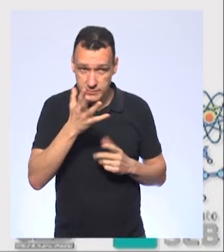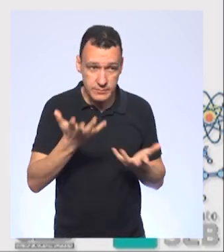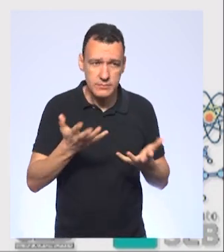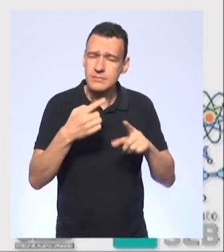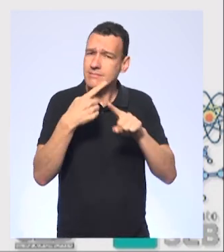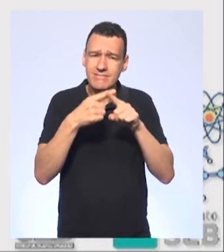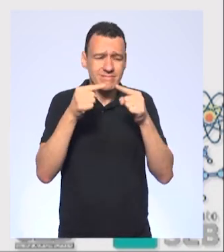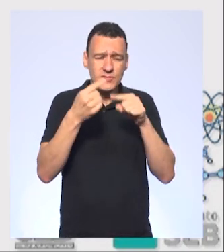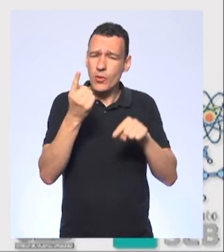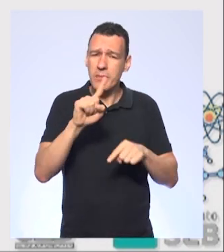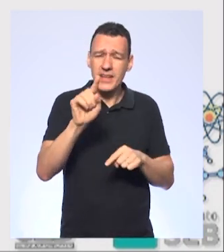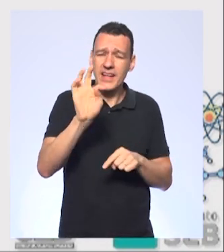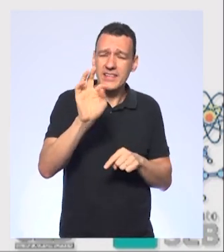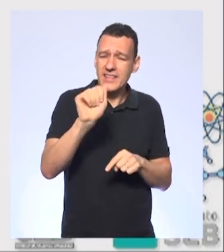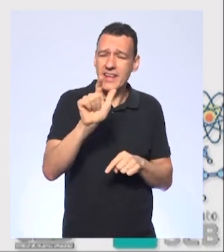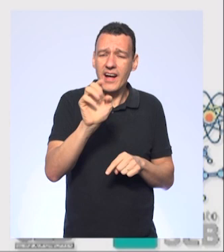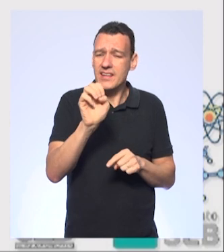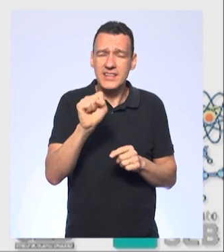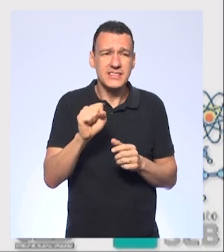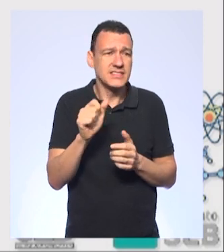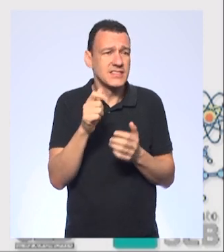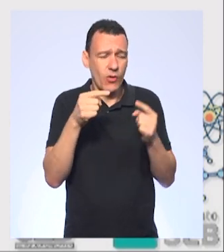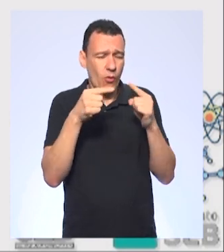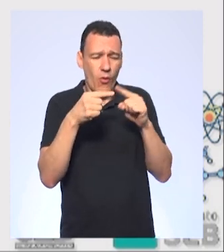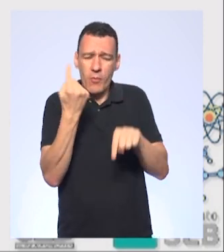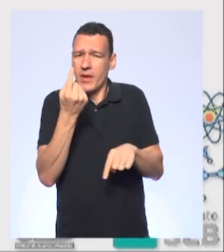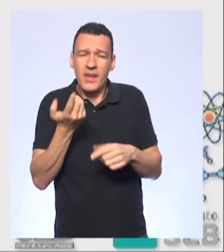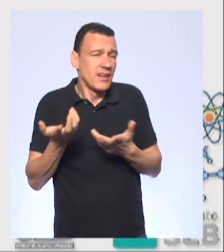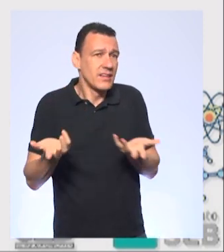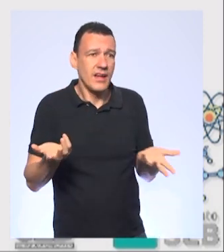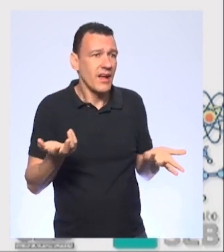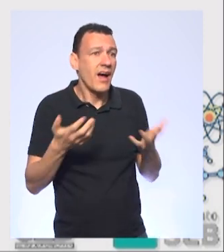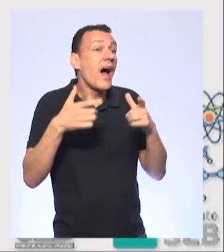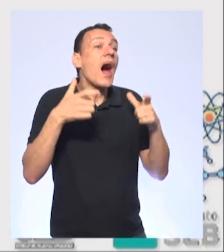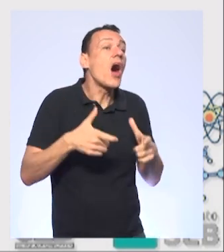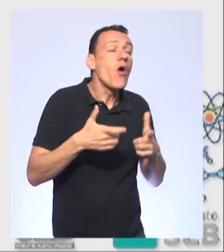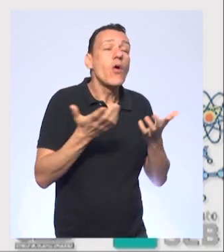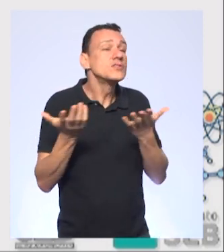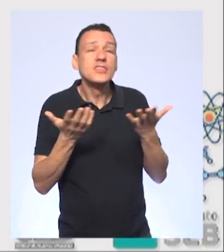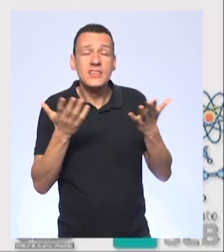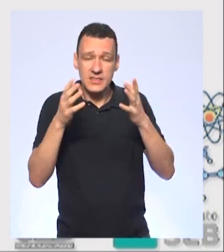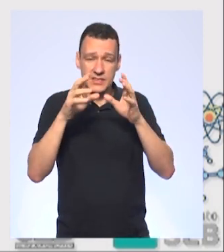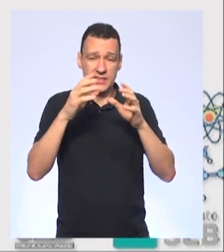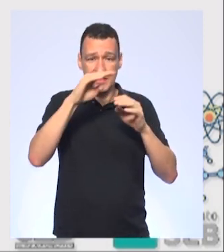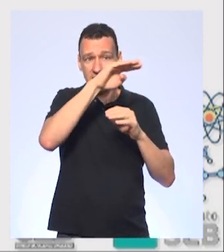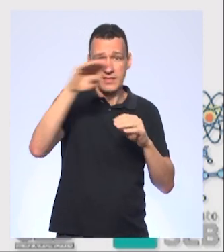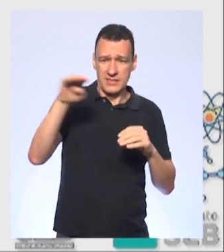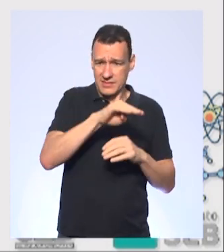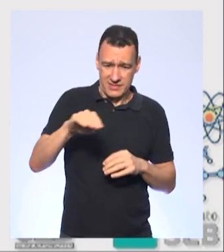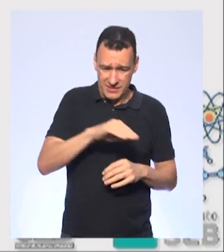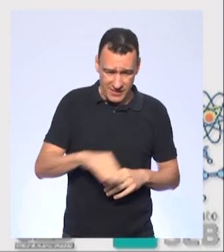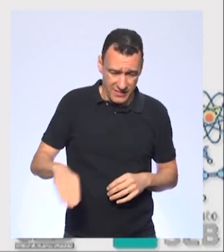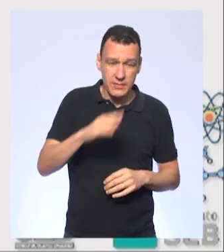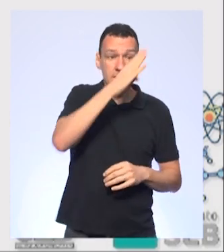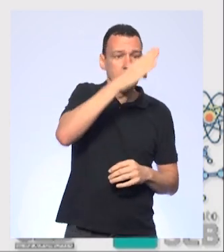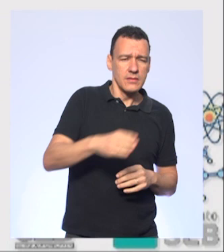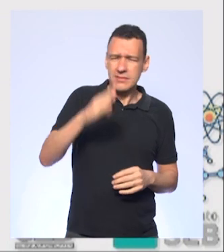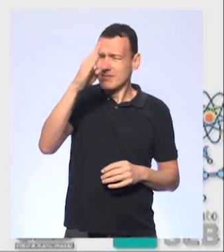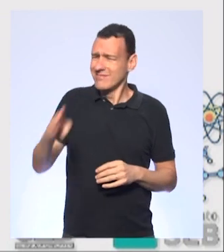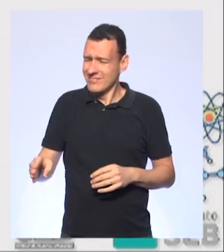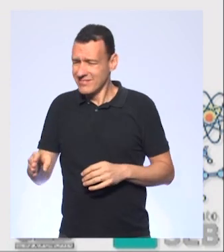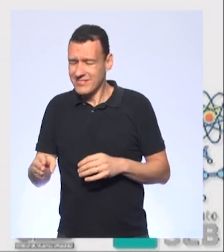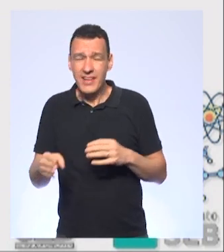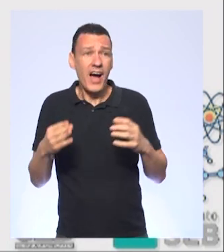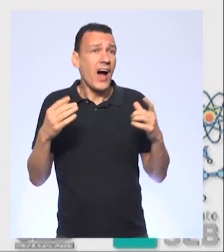com Tales. Cadê as retas paralelas, cortadas por transversais? Falou, você tem razão. Que o Fredão pôs